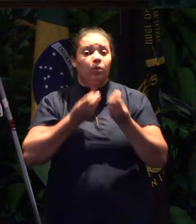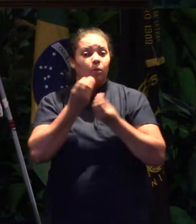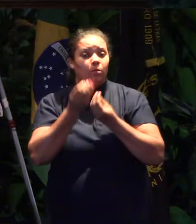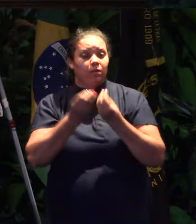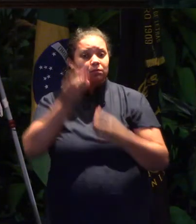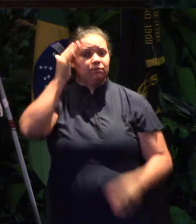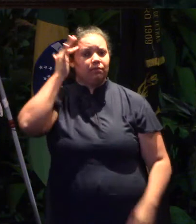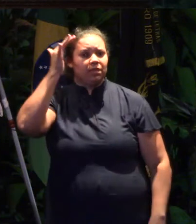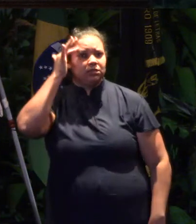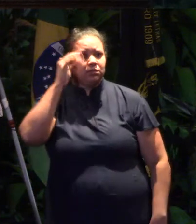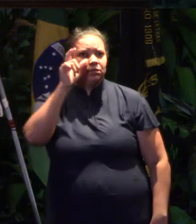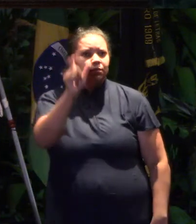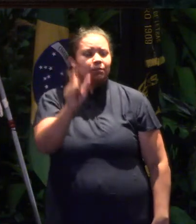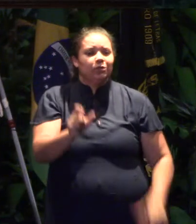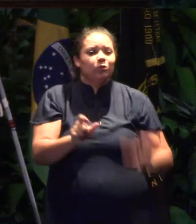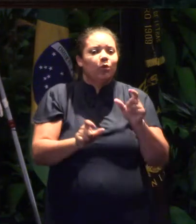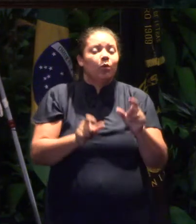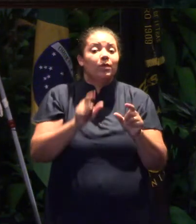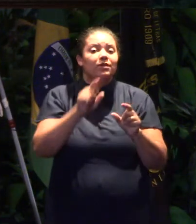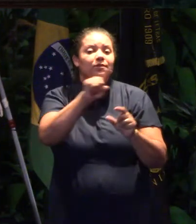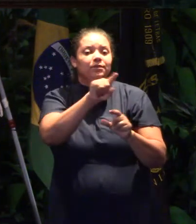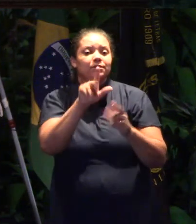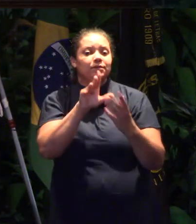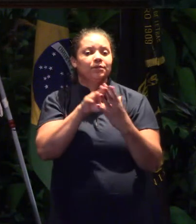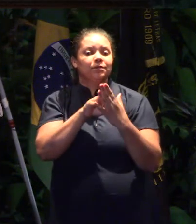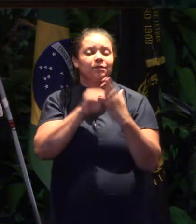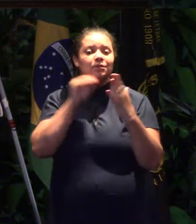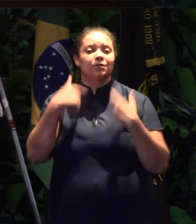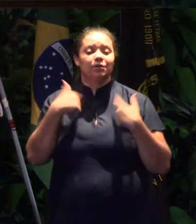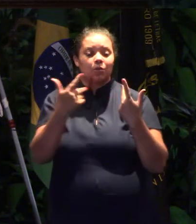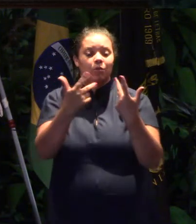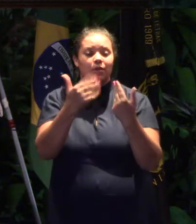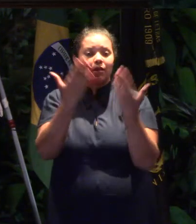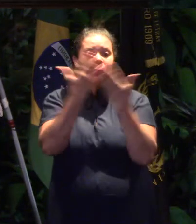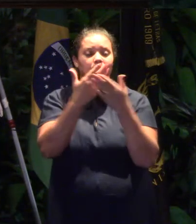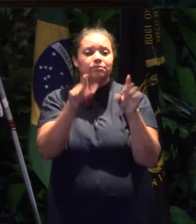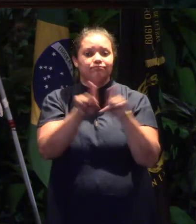que sejam as pessoas sem enxergar. Então, ele fala assim, que uma pessoa